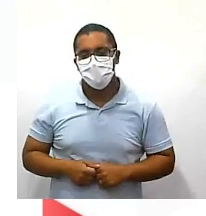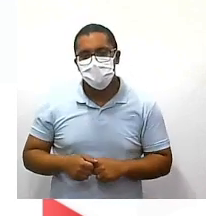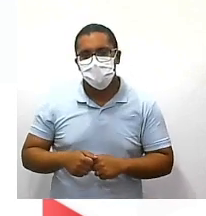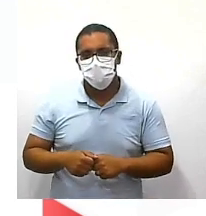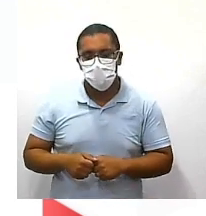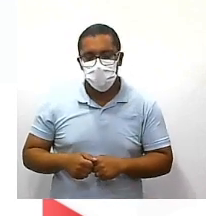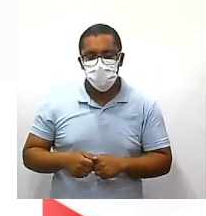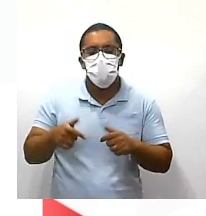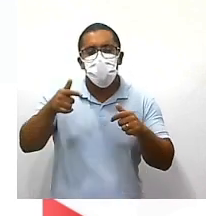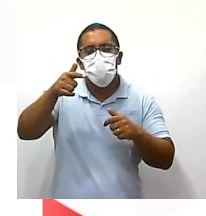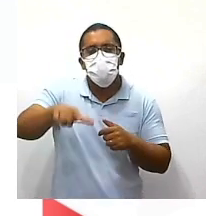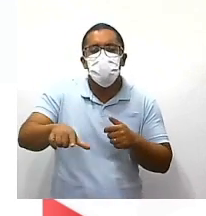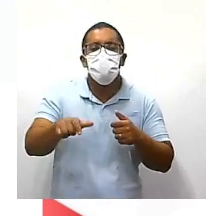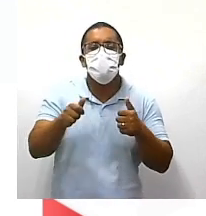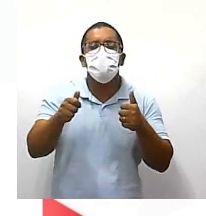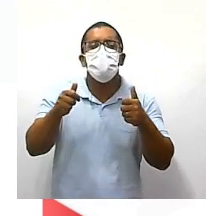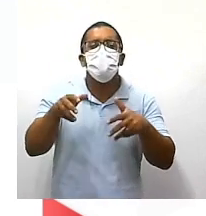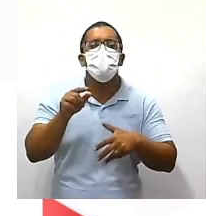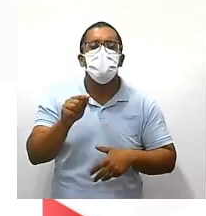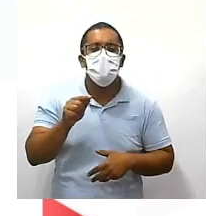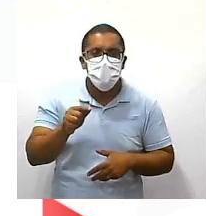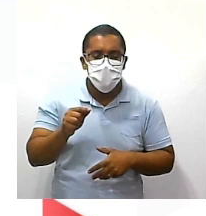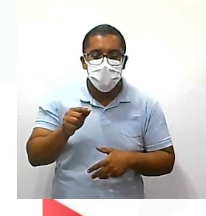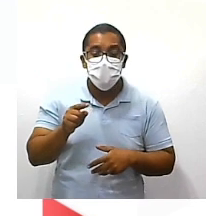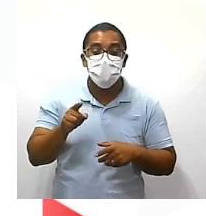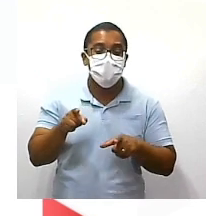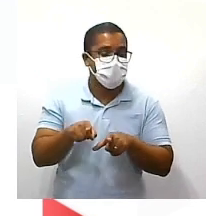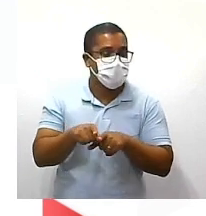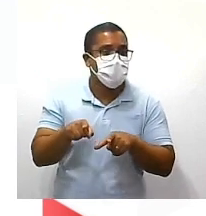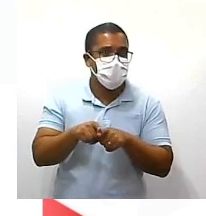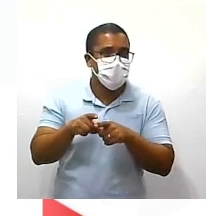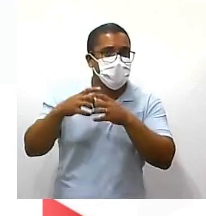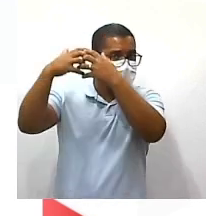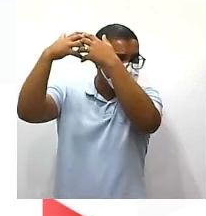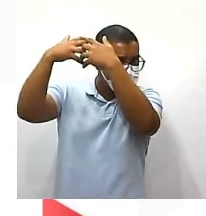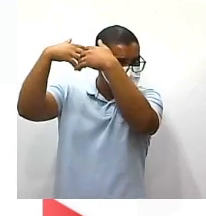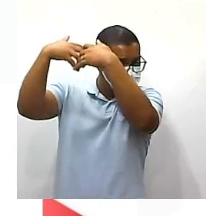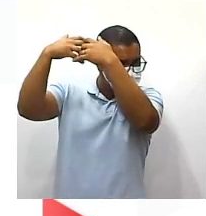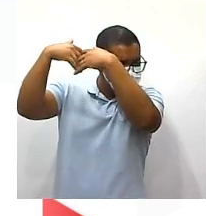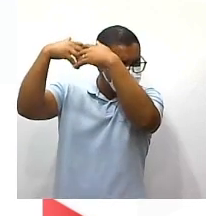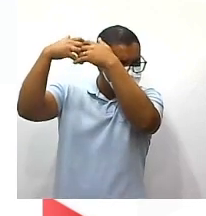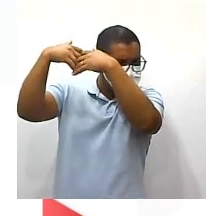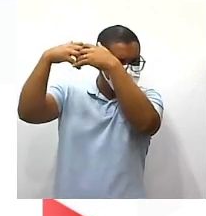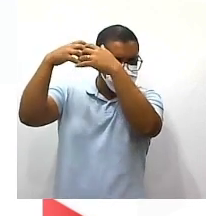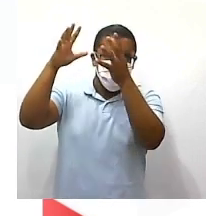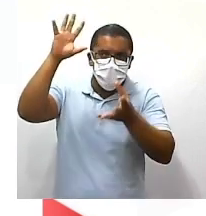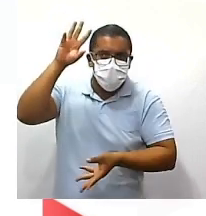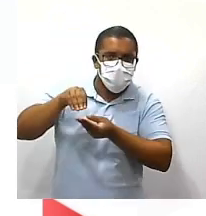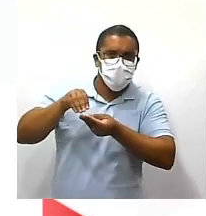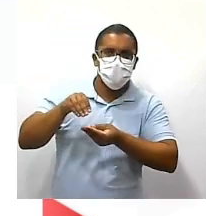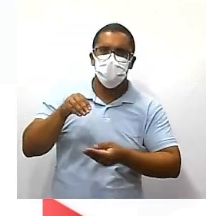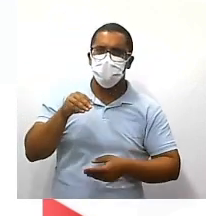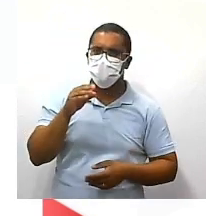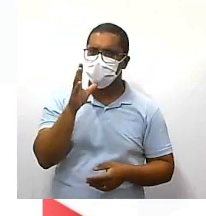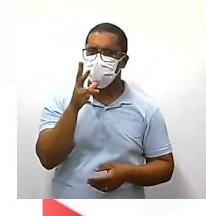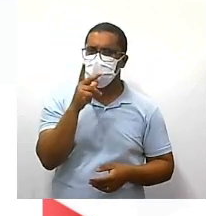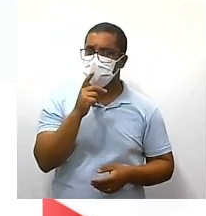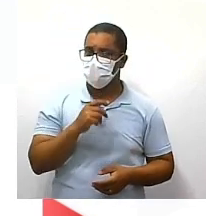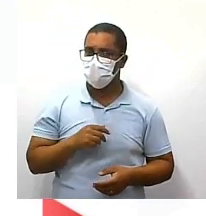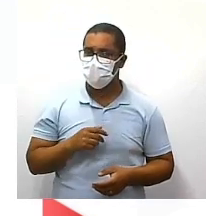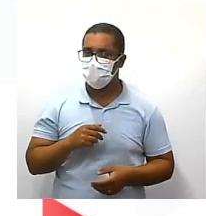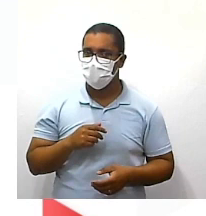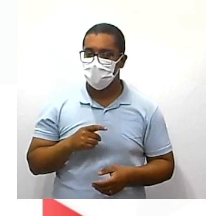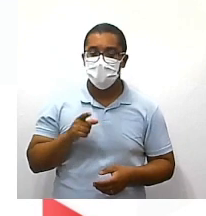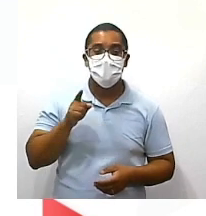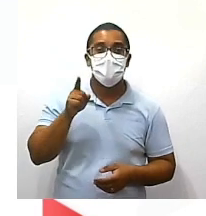de falar é a diminuição da capacidade de raciocínio. As substâncias